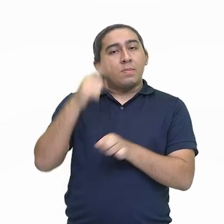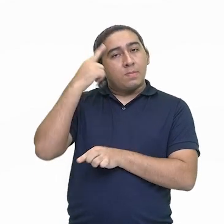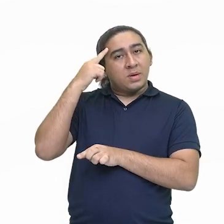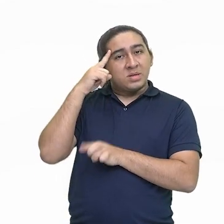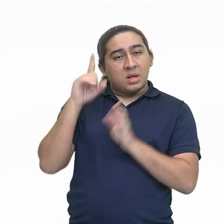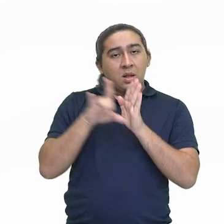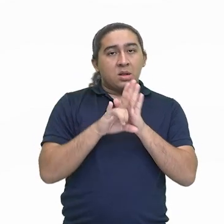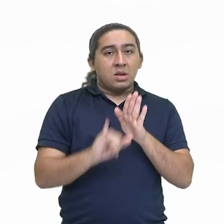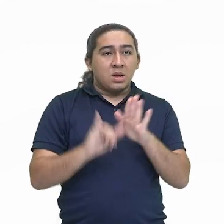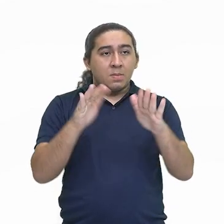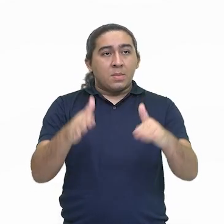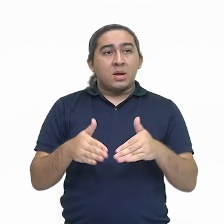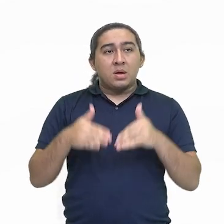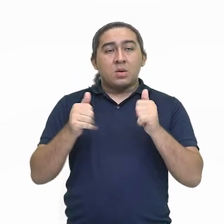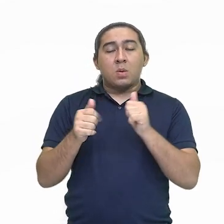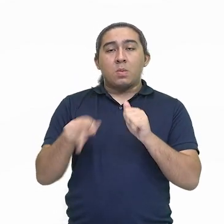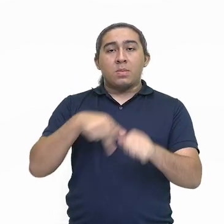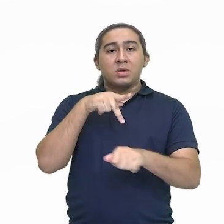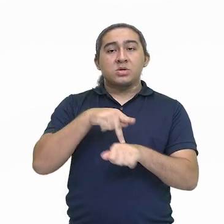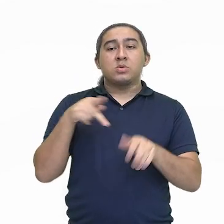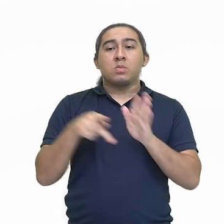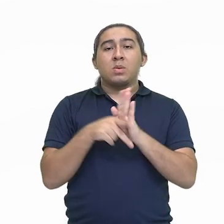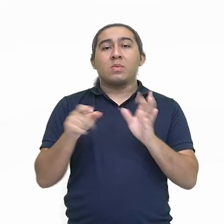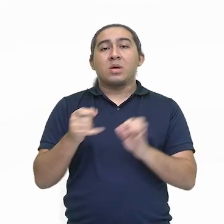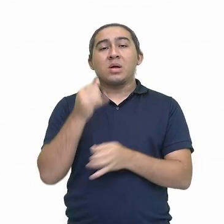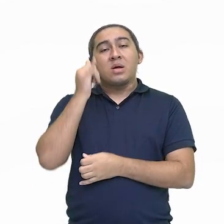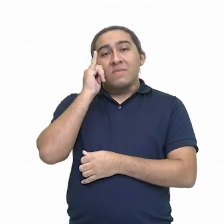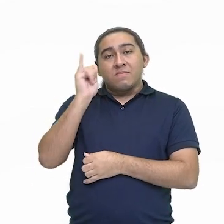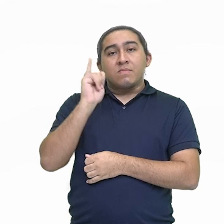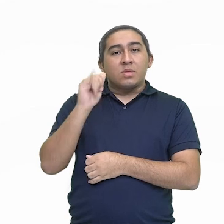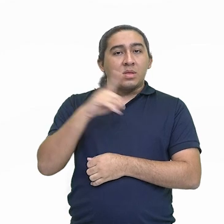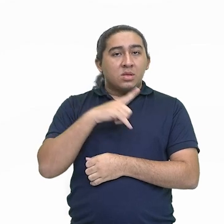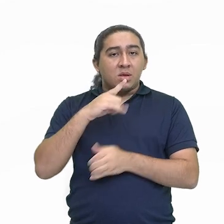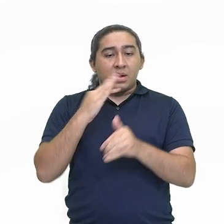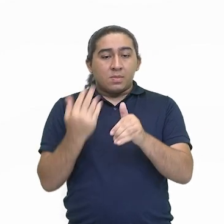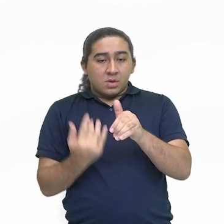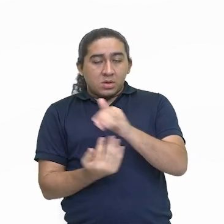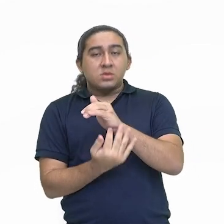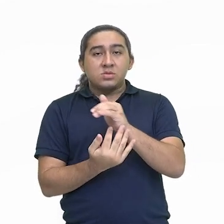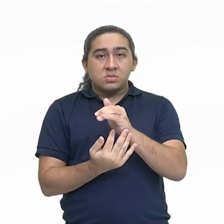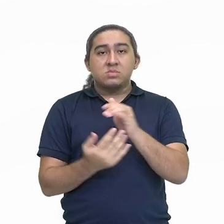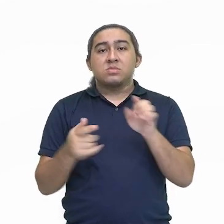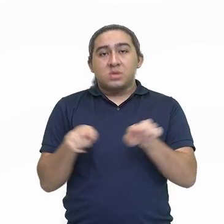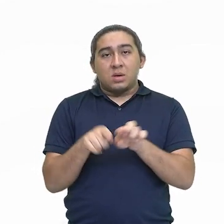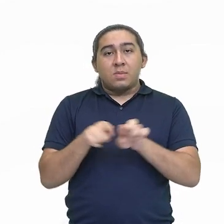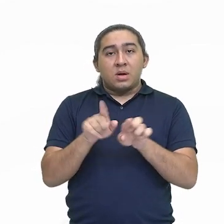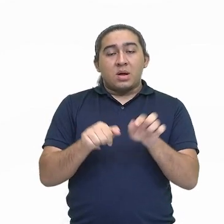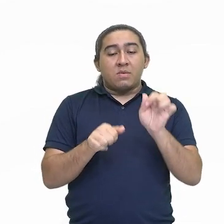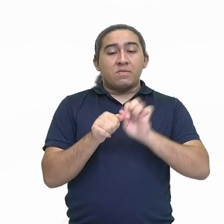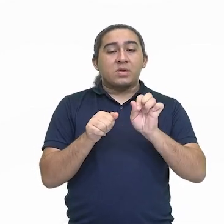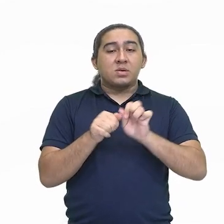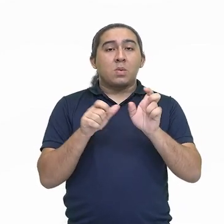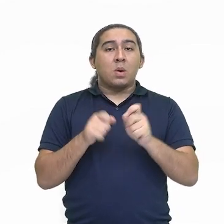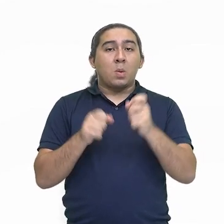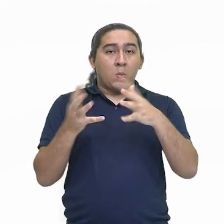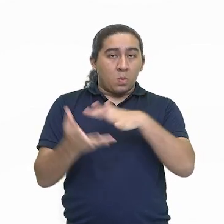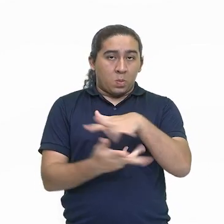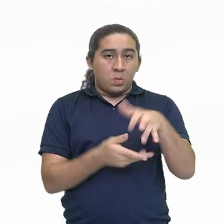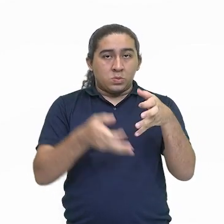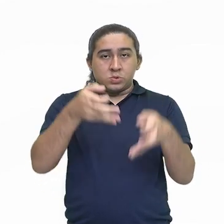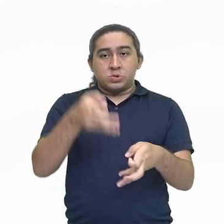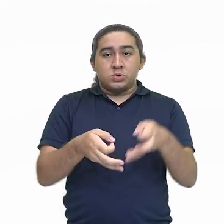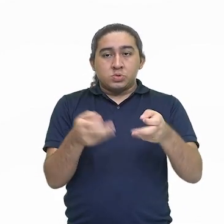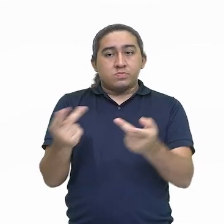né, melhorar a legislação daquele país que impeçam a entrada de imigrantes, talvez seja a construção aí de um mundo mais justo, né, um mundo